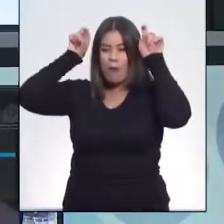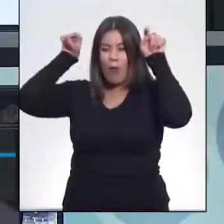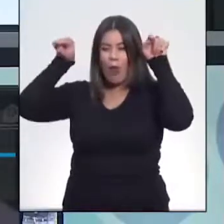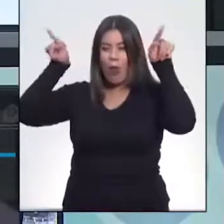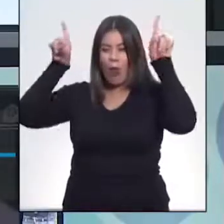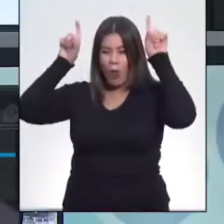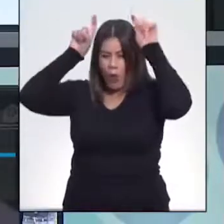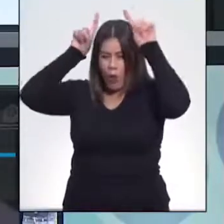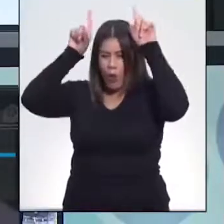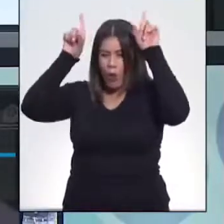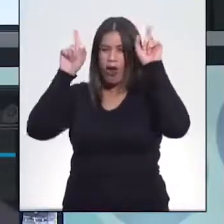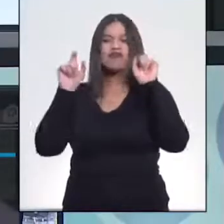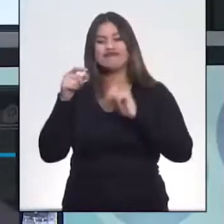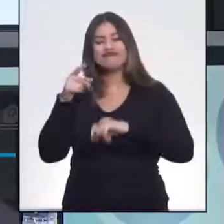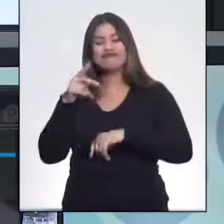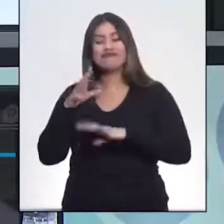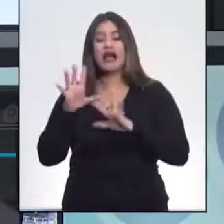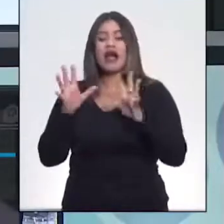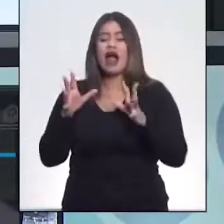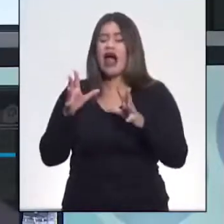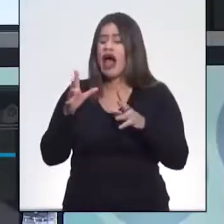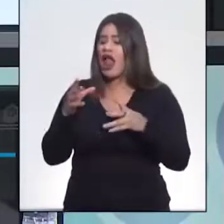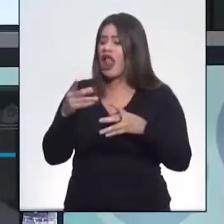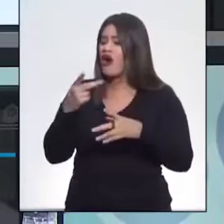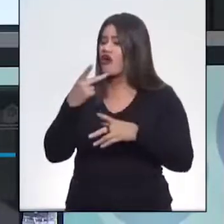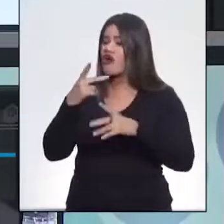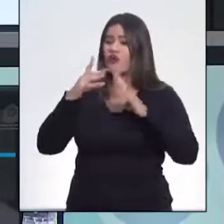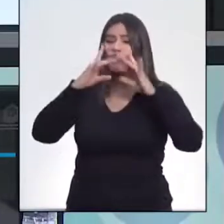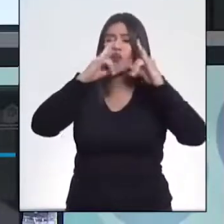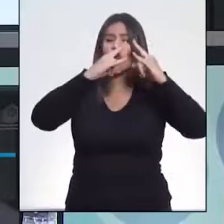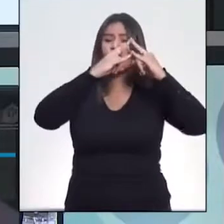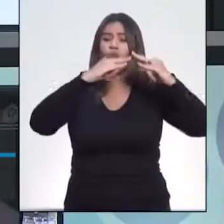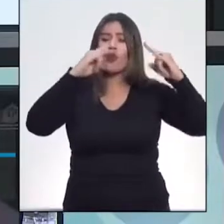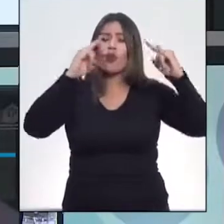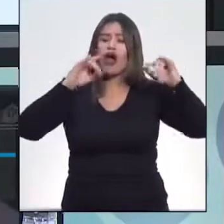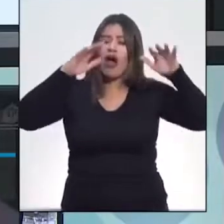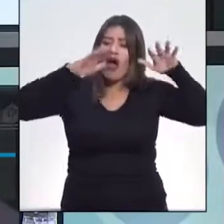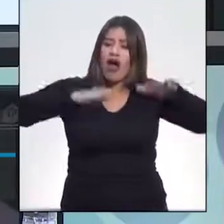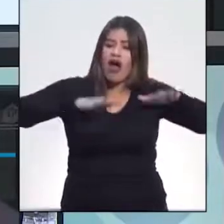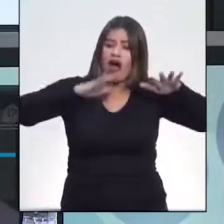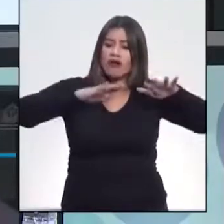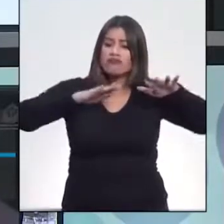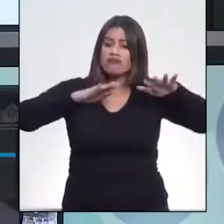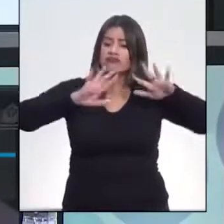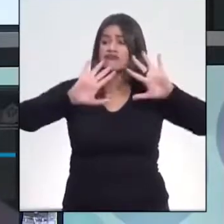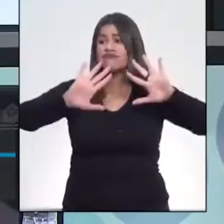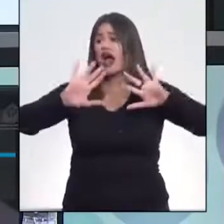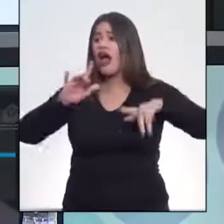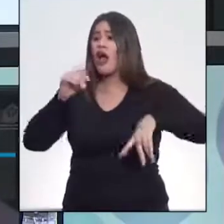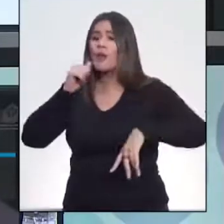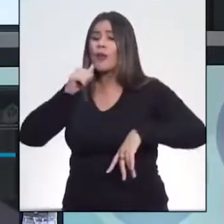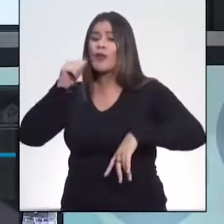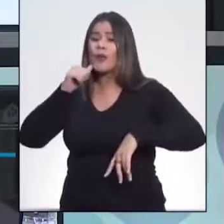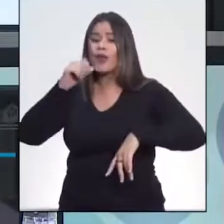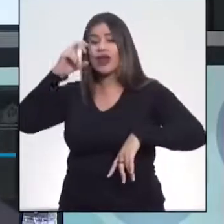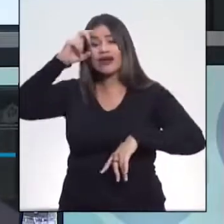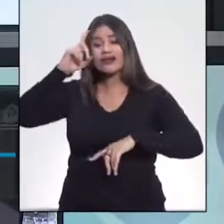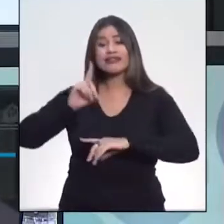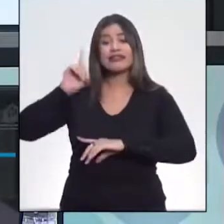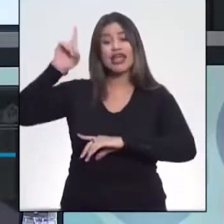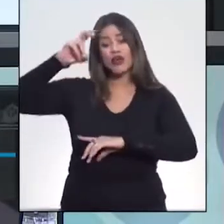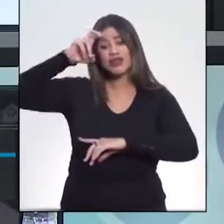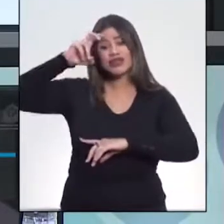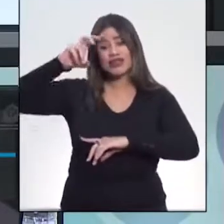nervosa porque ela disse Poxa você pro falou o meu templo só que Apolo é um Deus né então eu não poderia